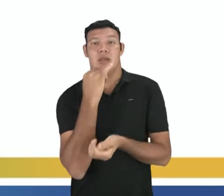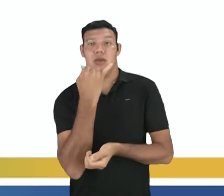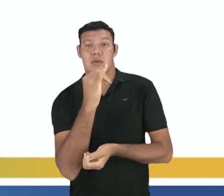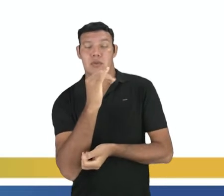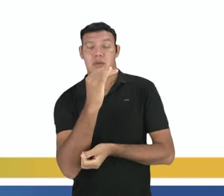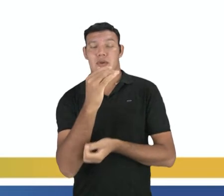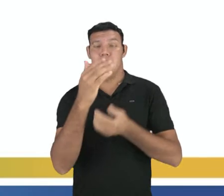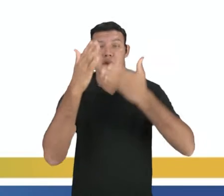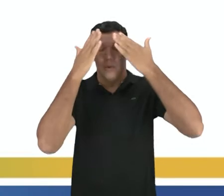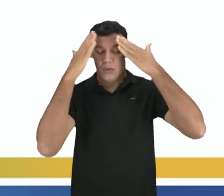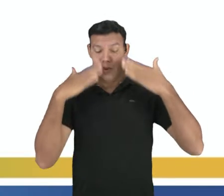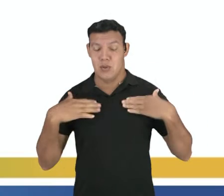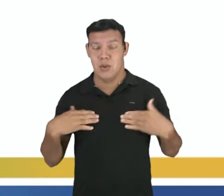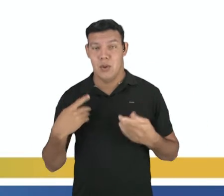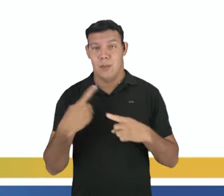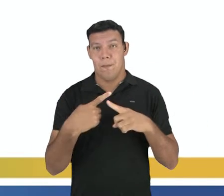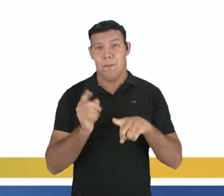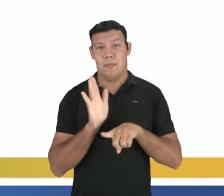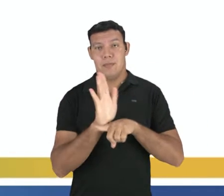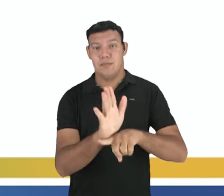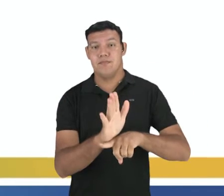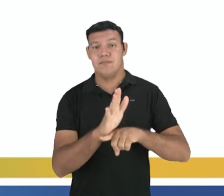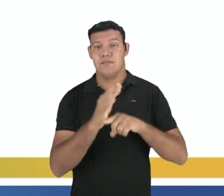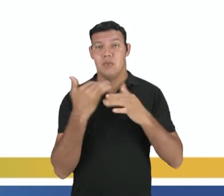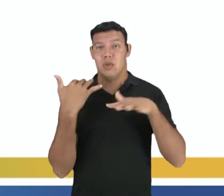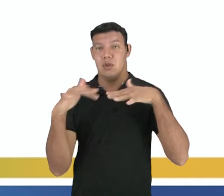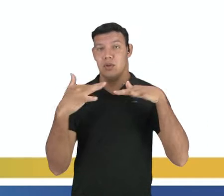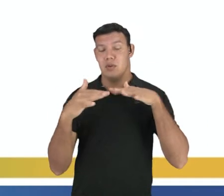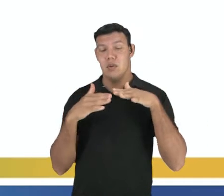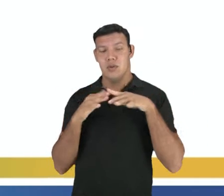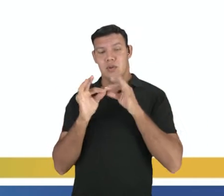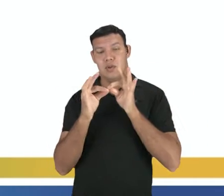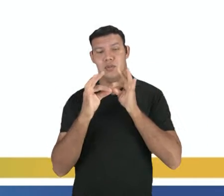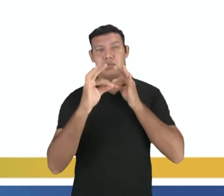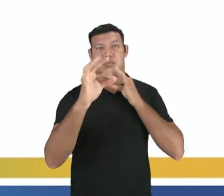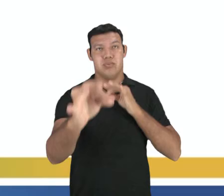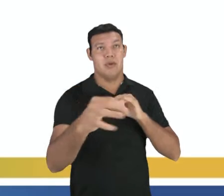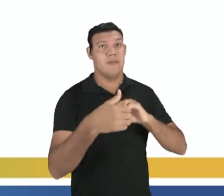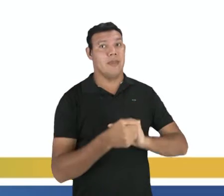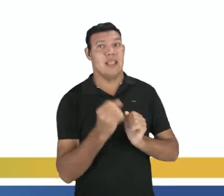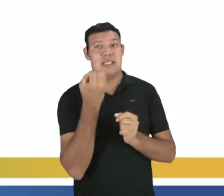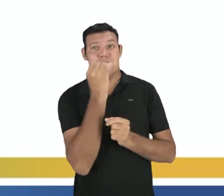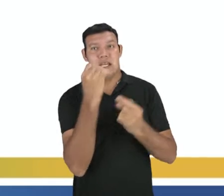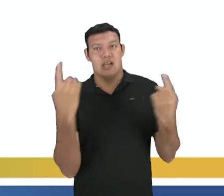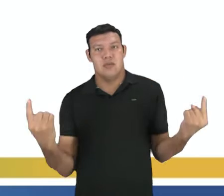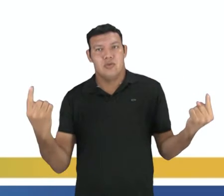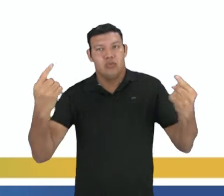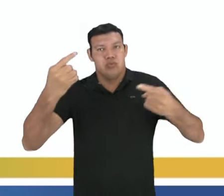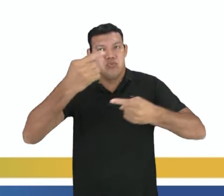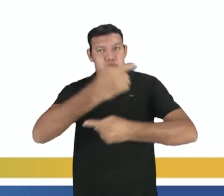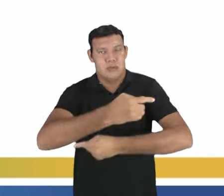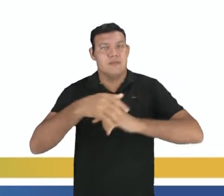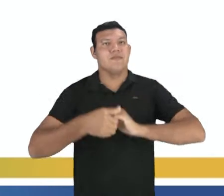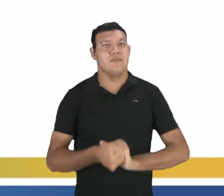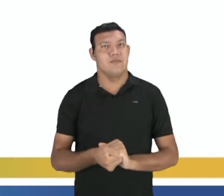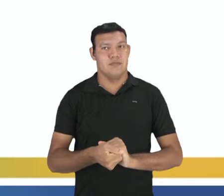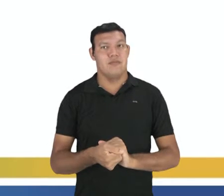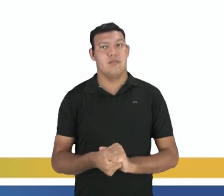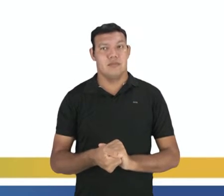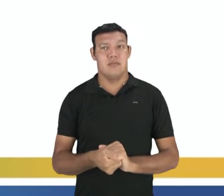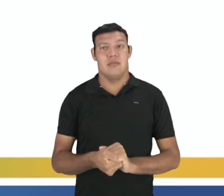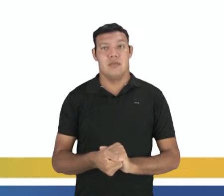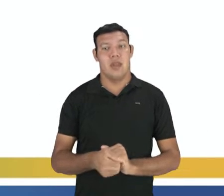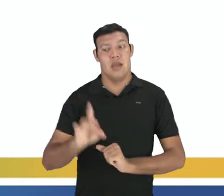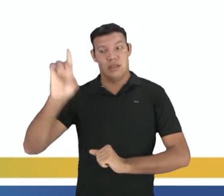ajudando o deslocamento outra situação é quando a força é contrária né ao deslocamento o corpo está se